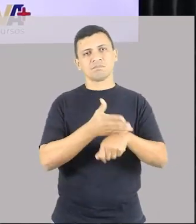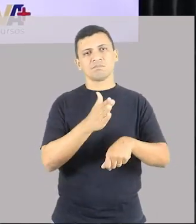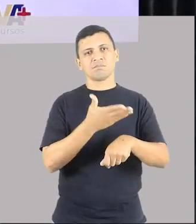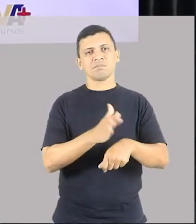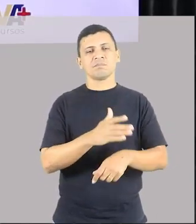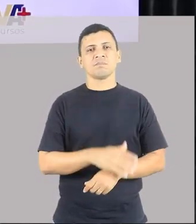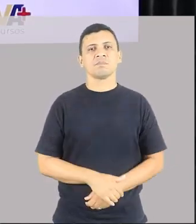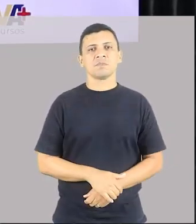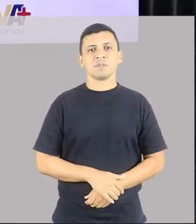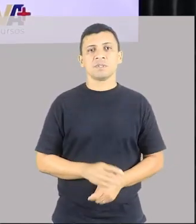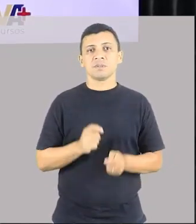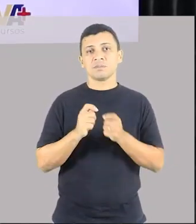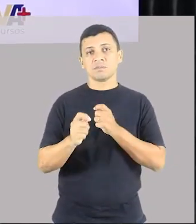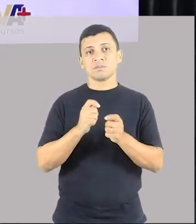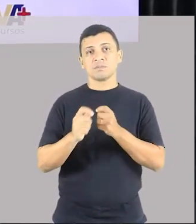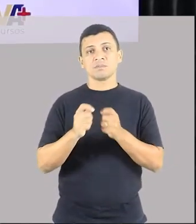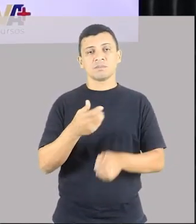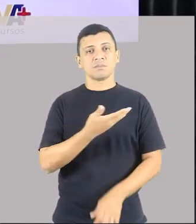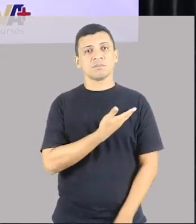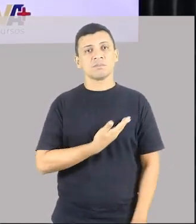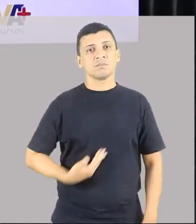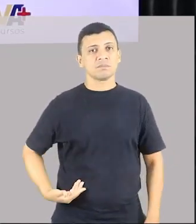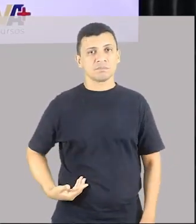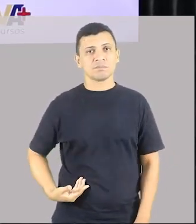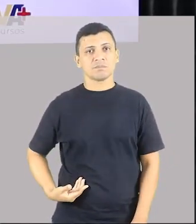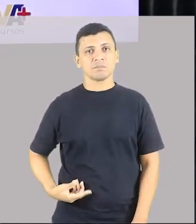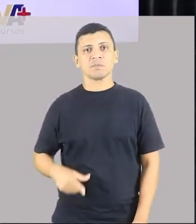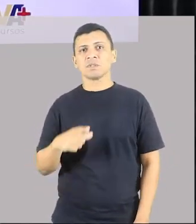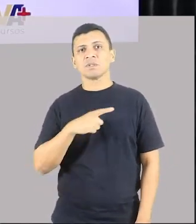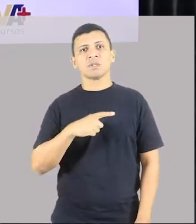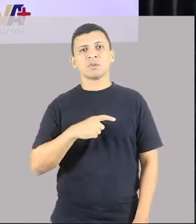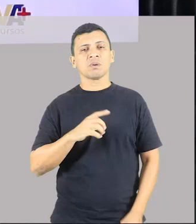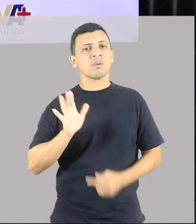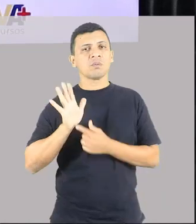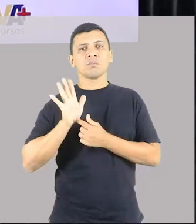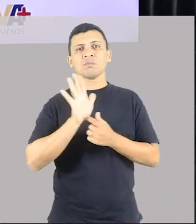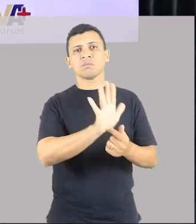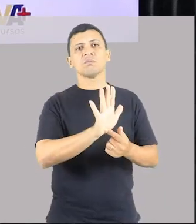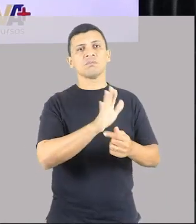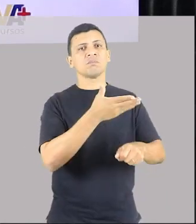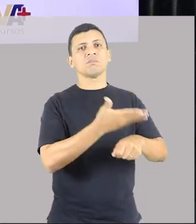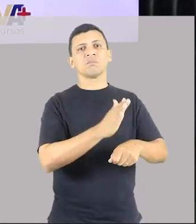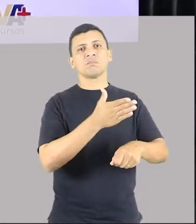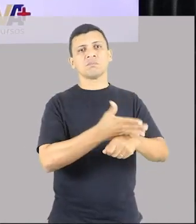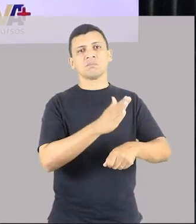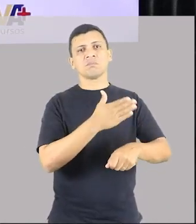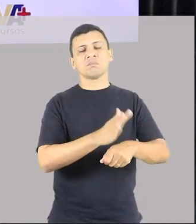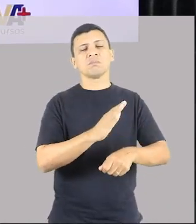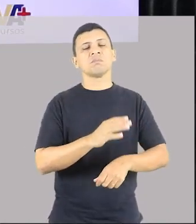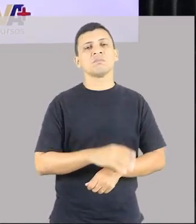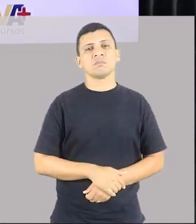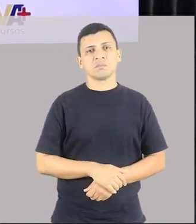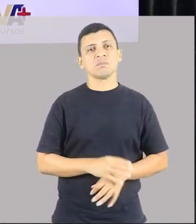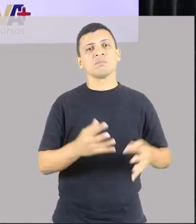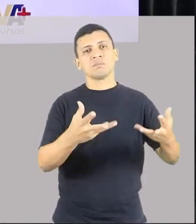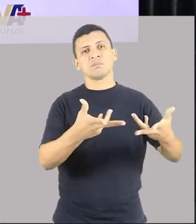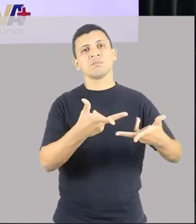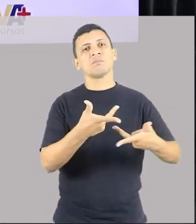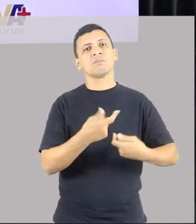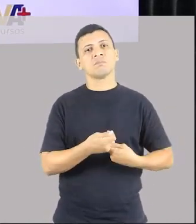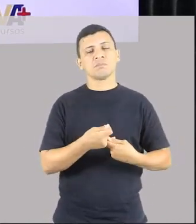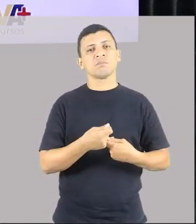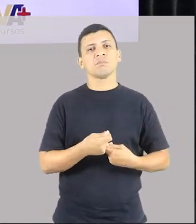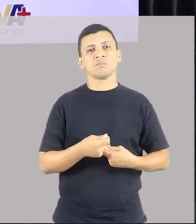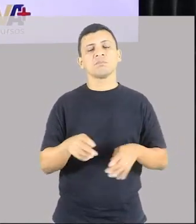É como a administração pública se pronuncia, como ela faz na prática a eficácia ali,